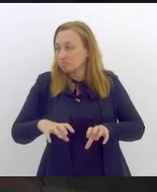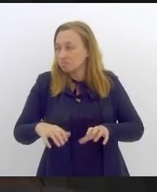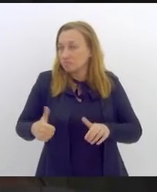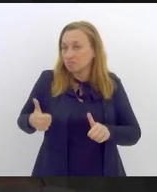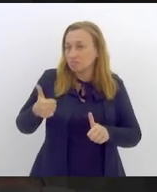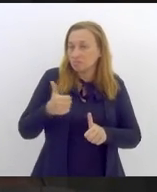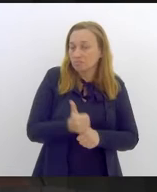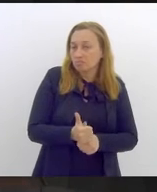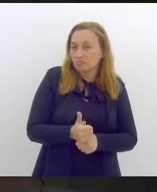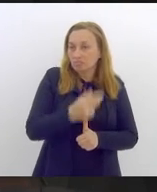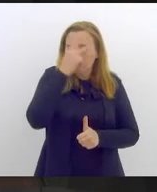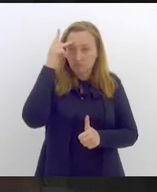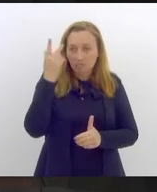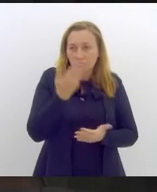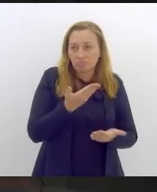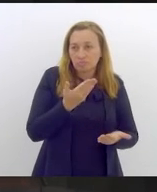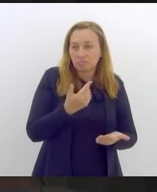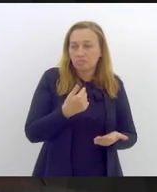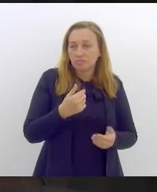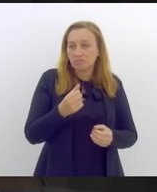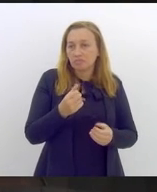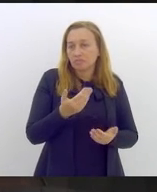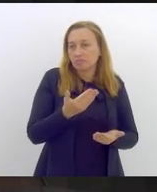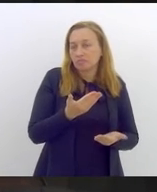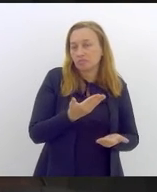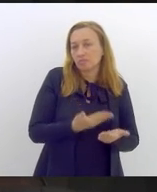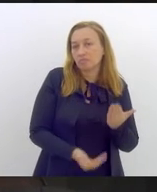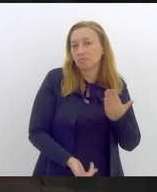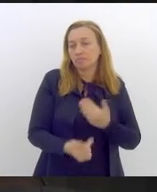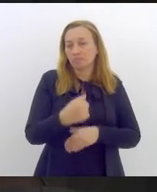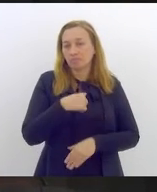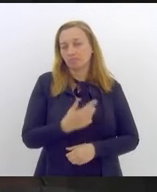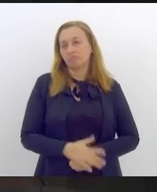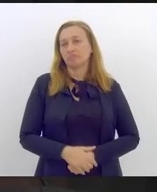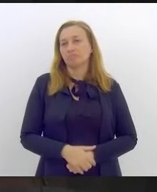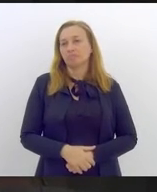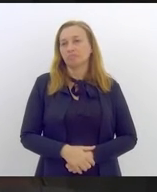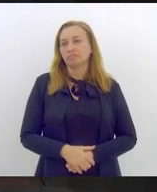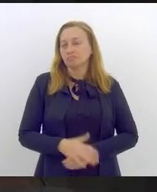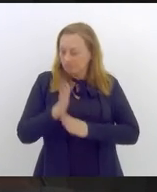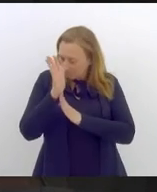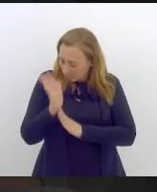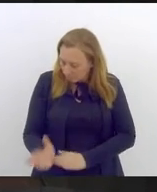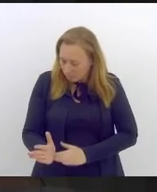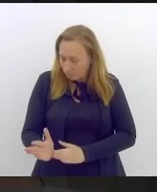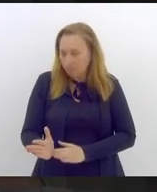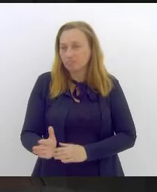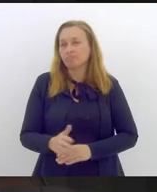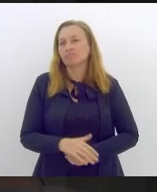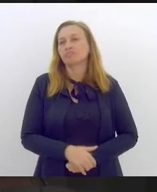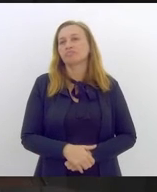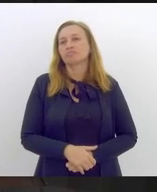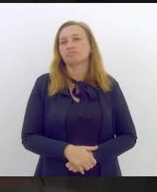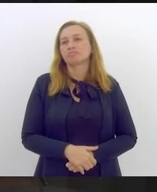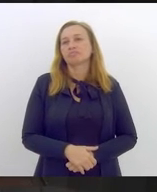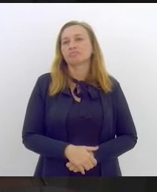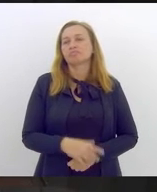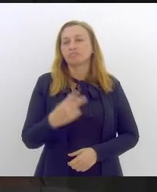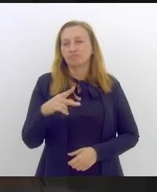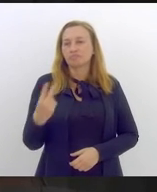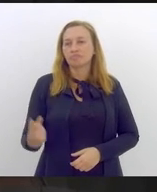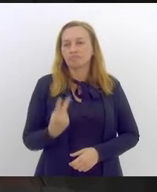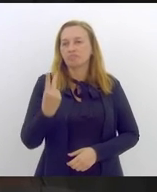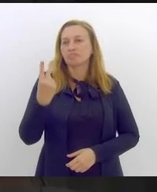que me derrotaram Então a primeira mensagem que ele traça é de lealdade e Vida dignidade aos seus valores